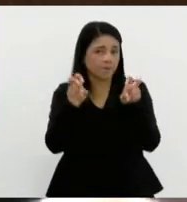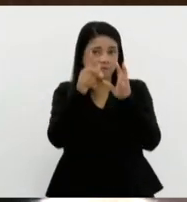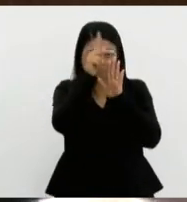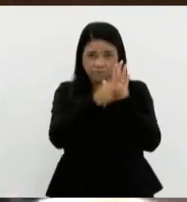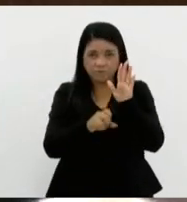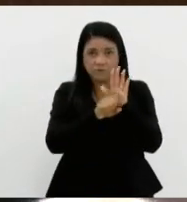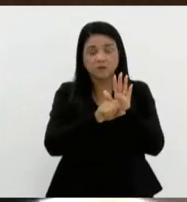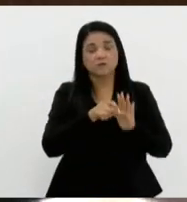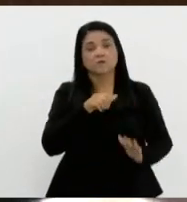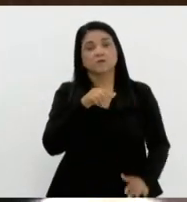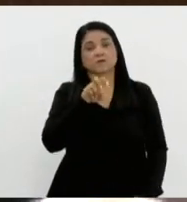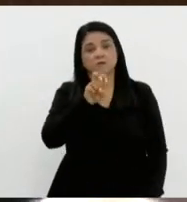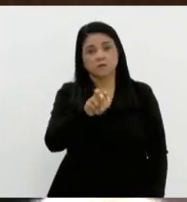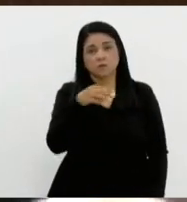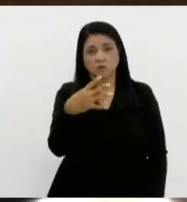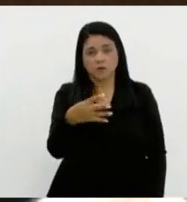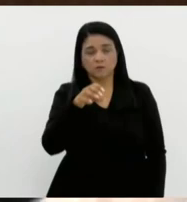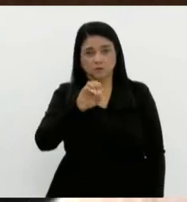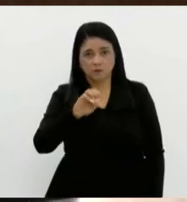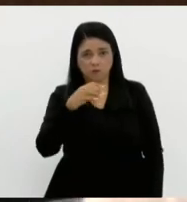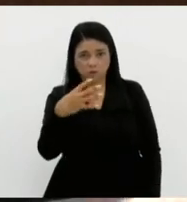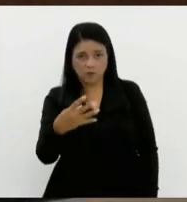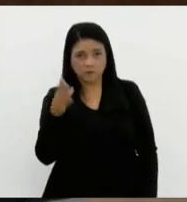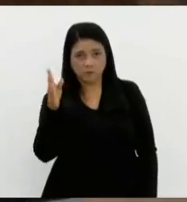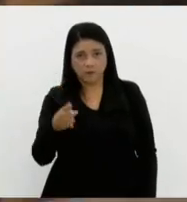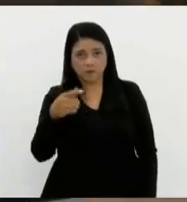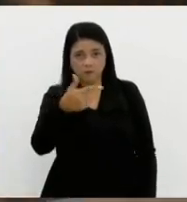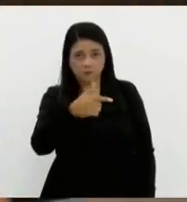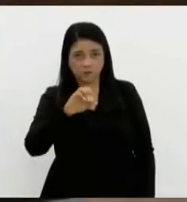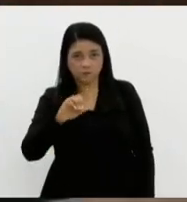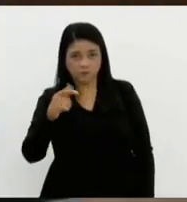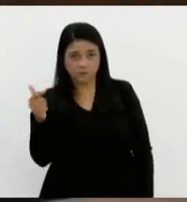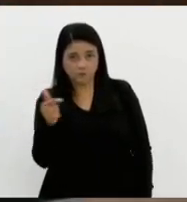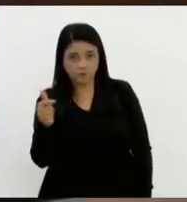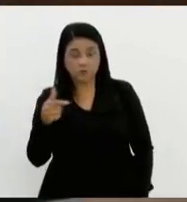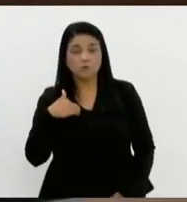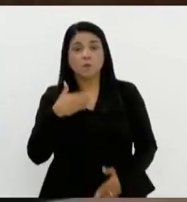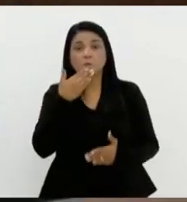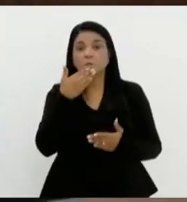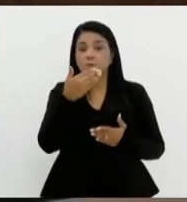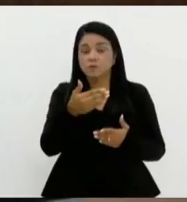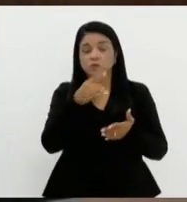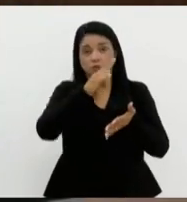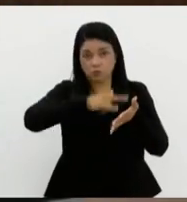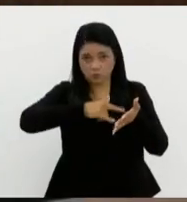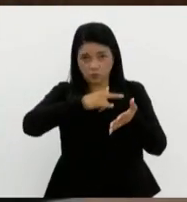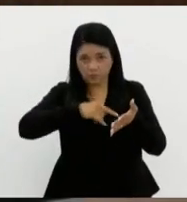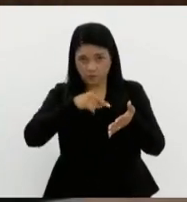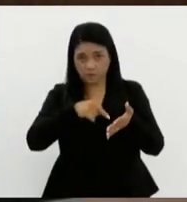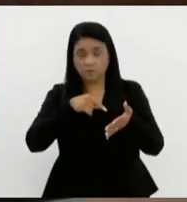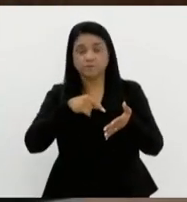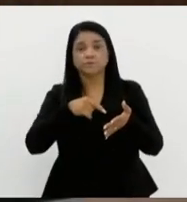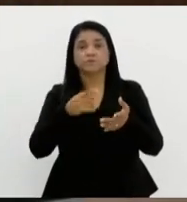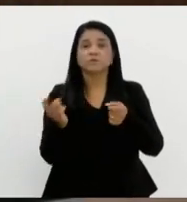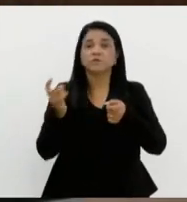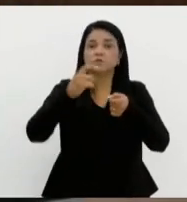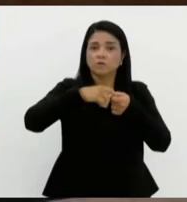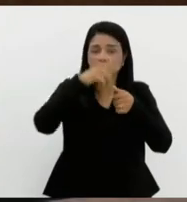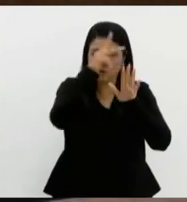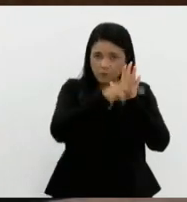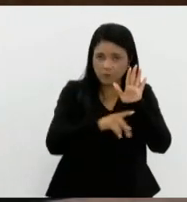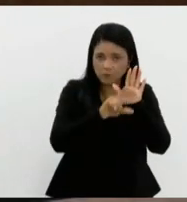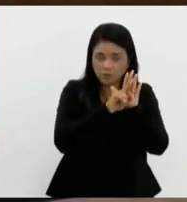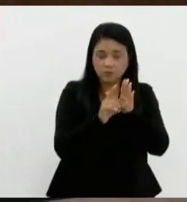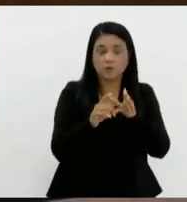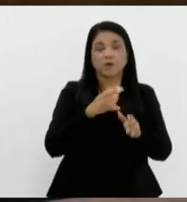de 2022. Então, o nosso requerimento era pedir a Vossa Excelência que retornasse o projeto à